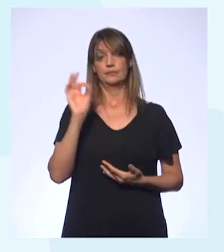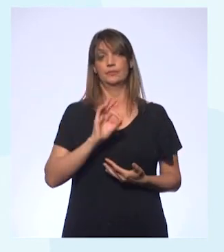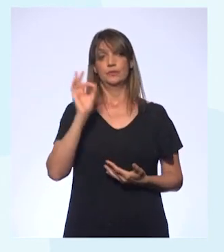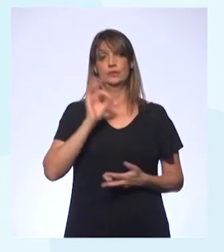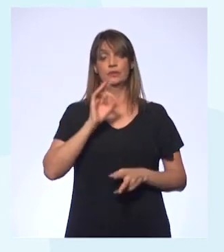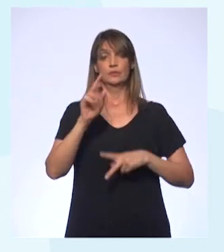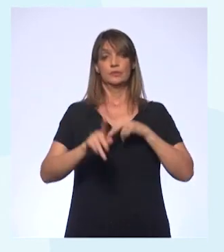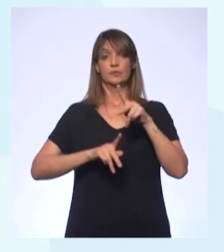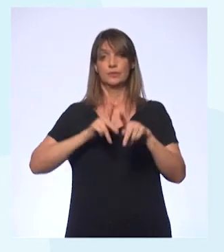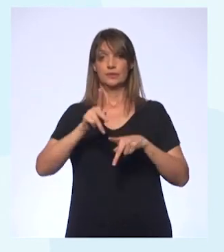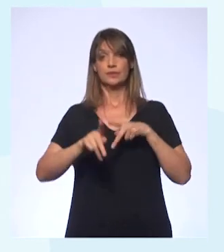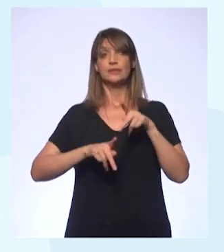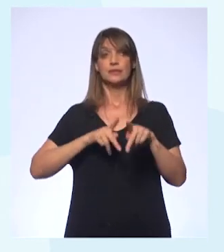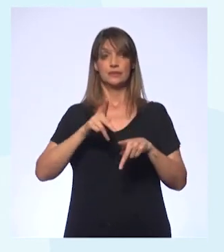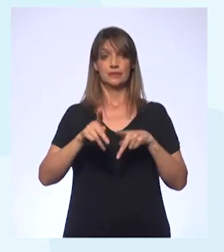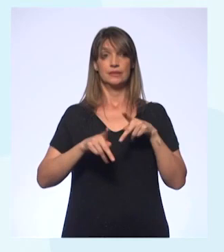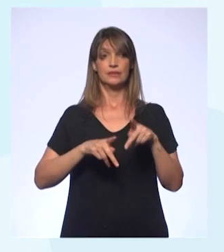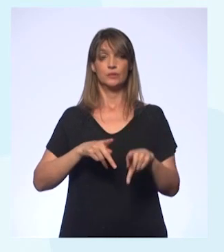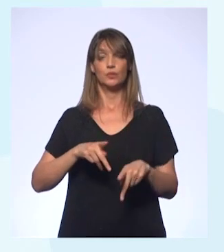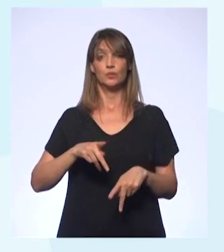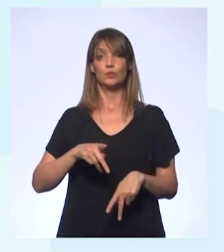da população tem